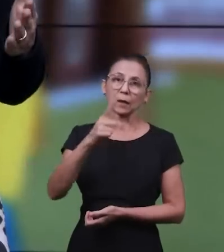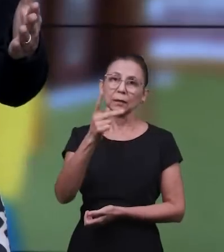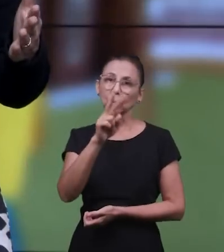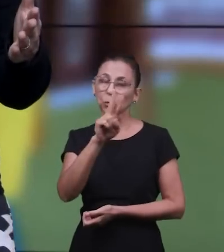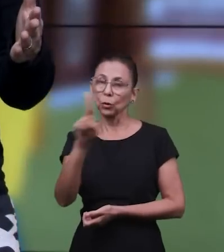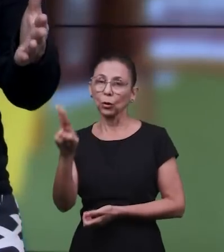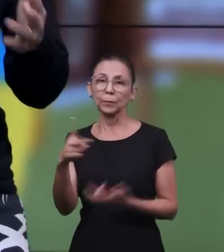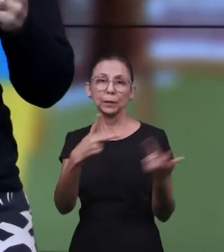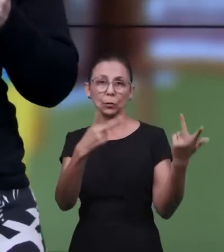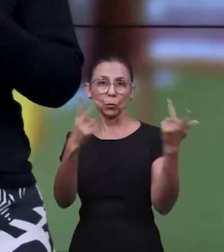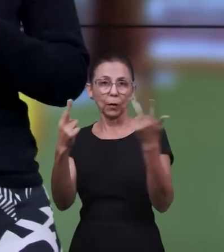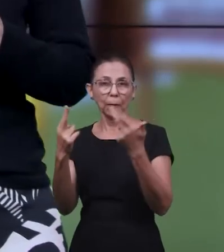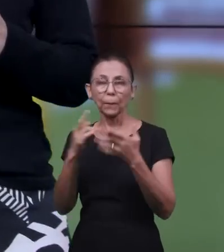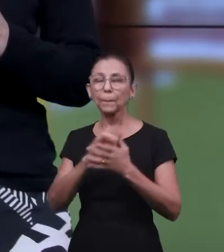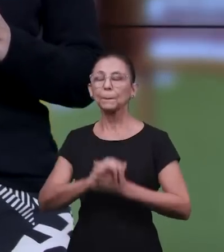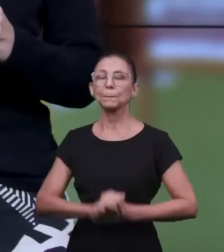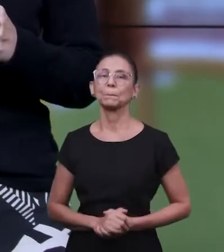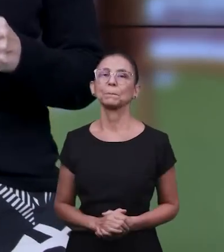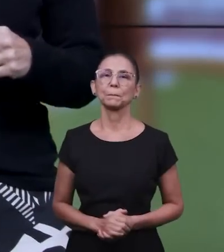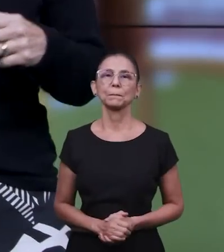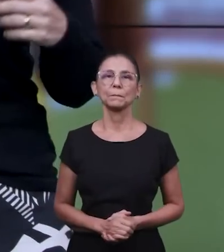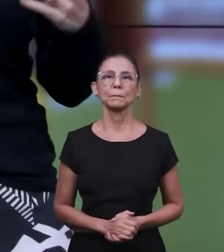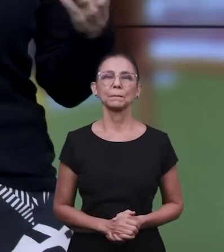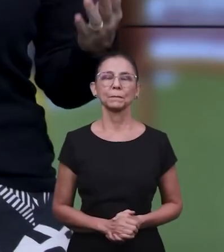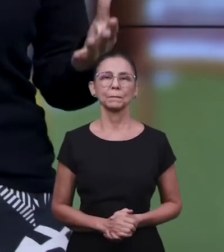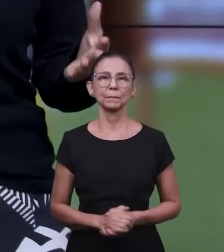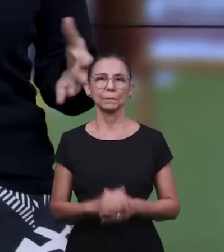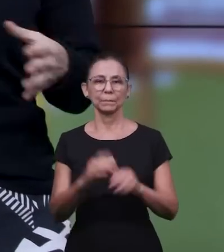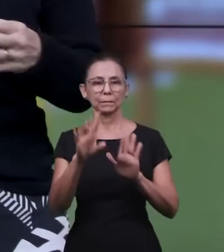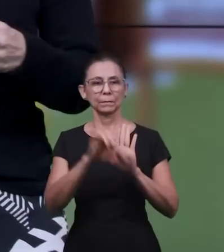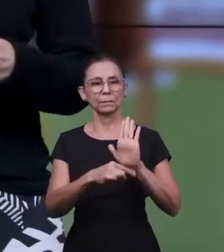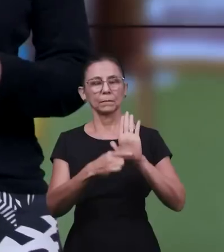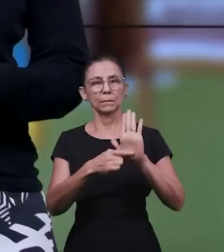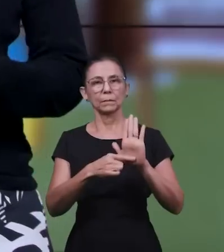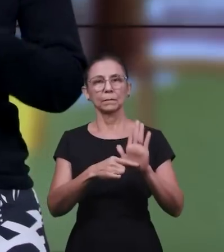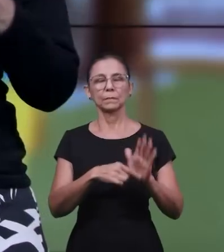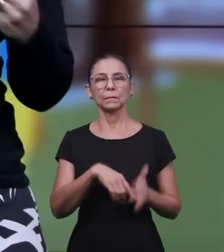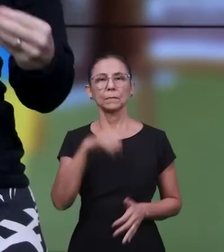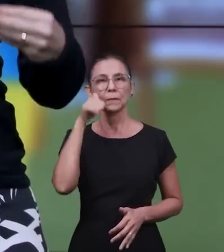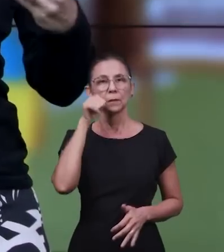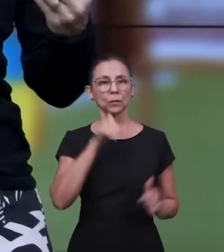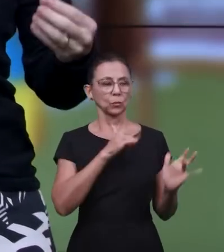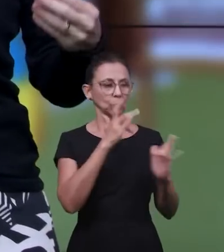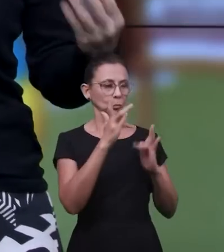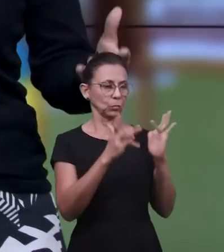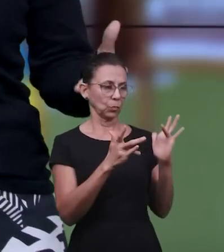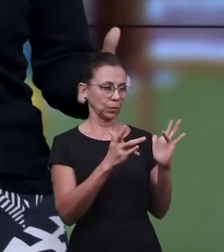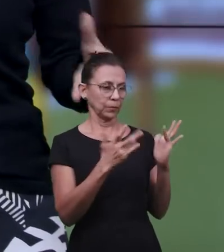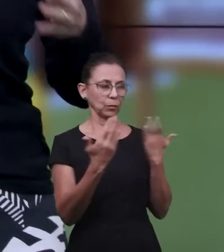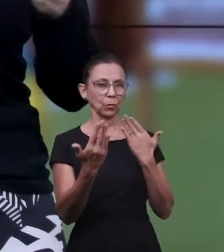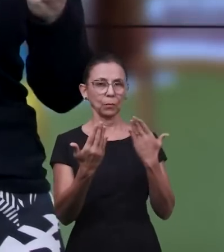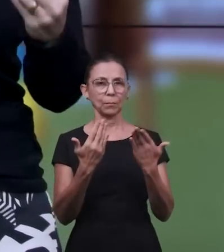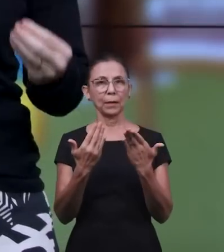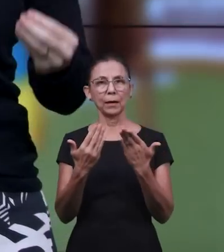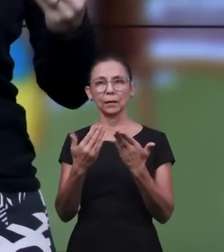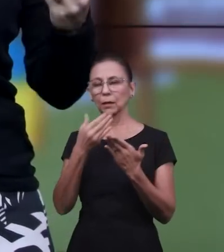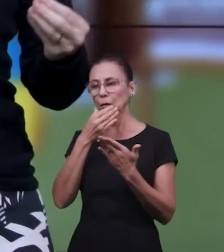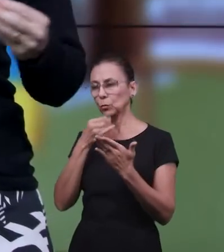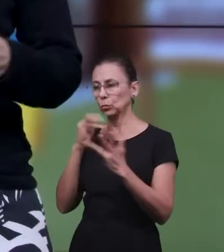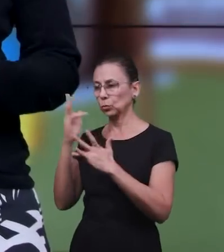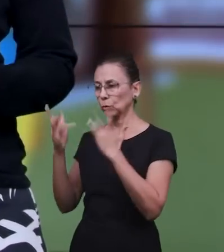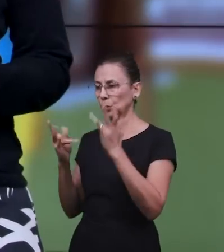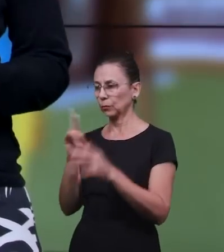Vocês observaram no texto que nós lemos que a noiva compara o nome do seu noivo a